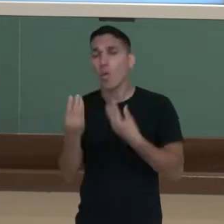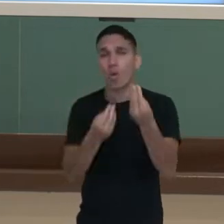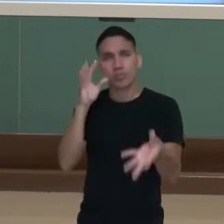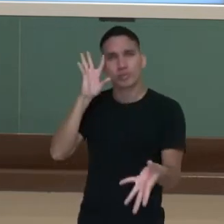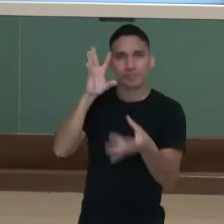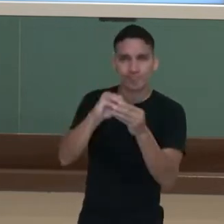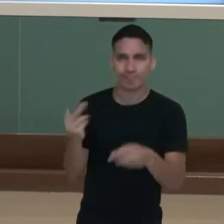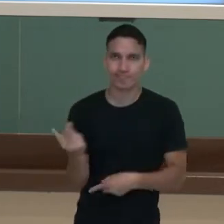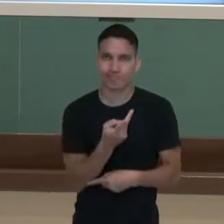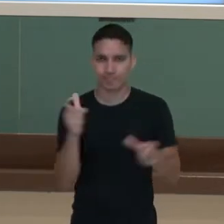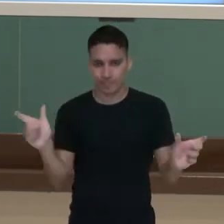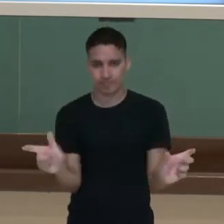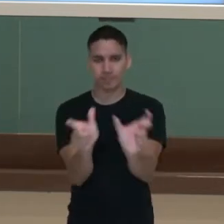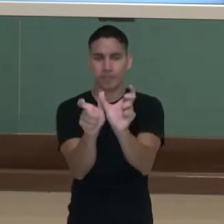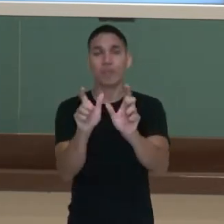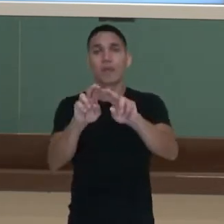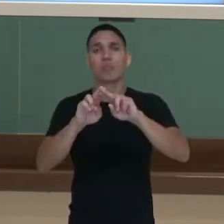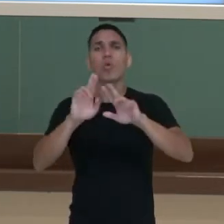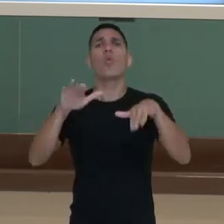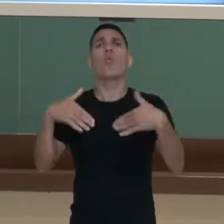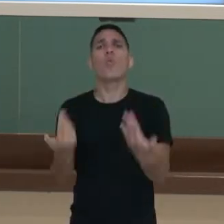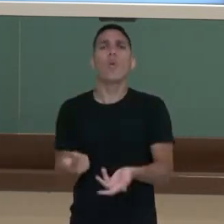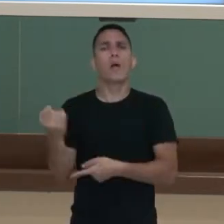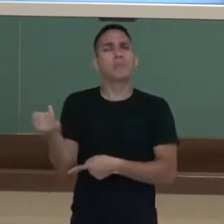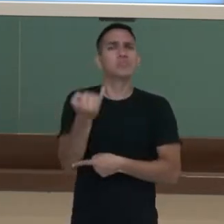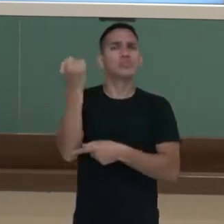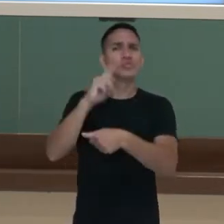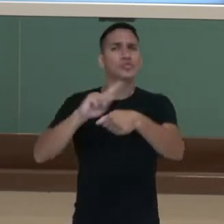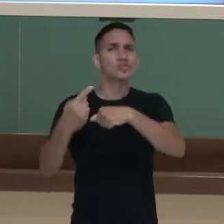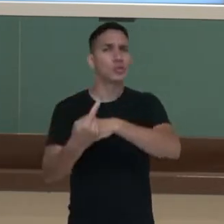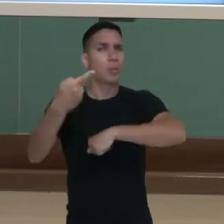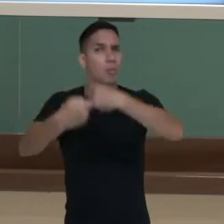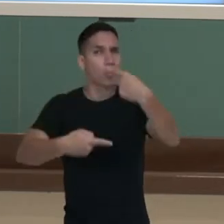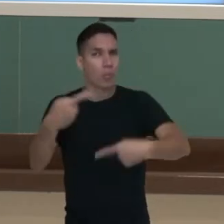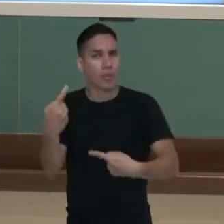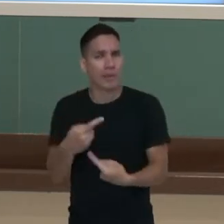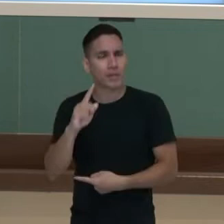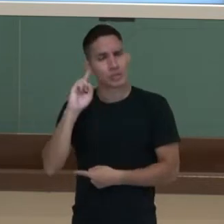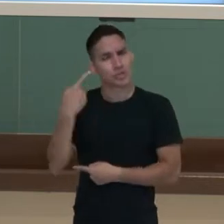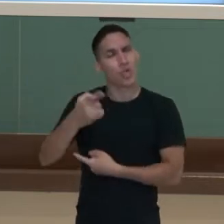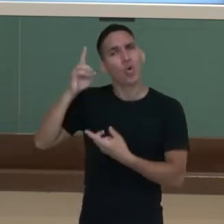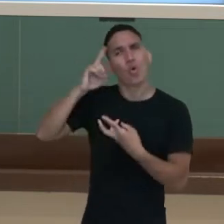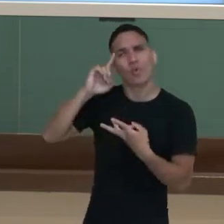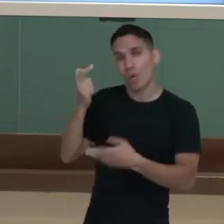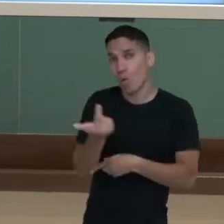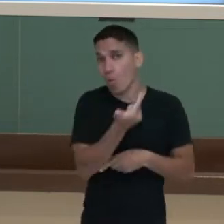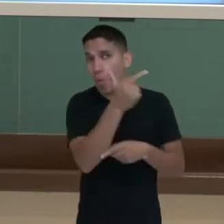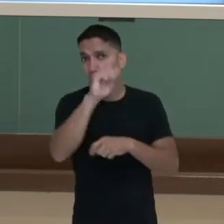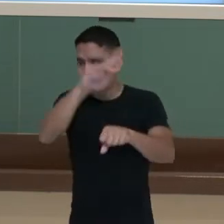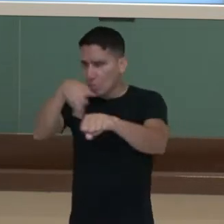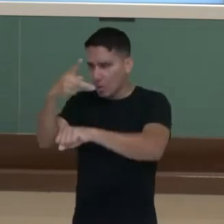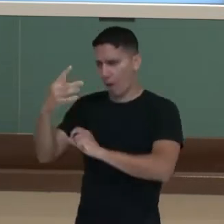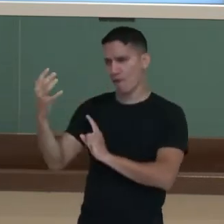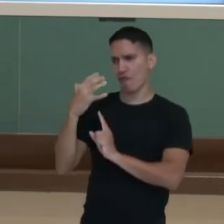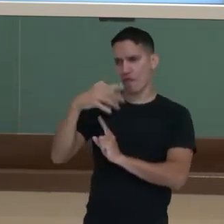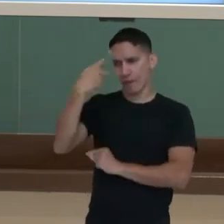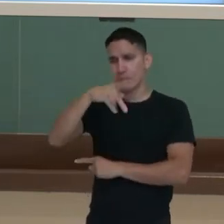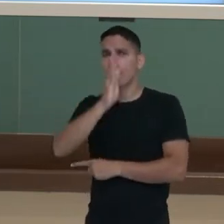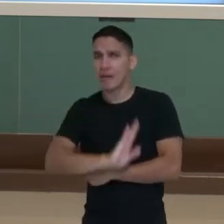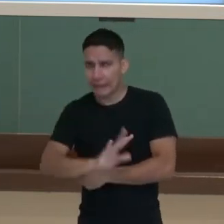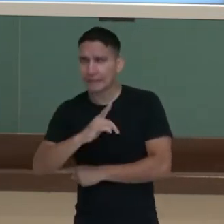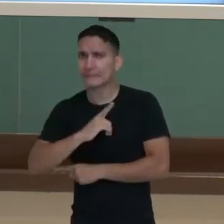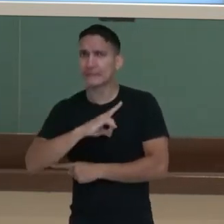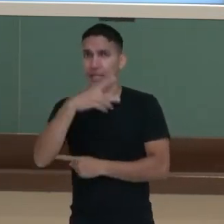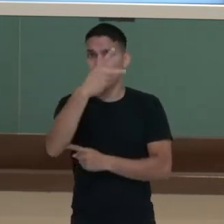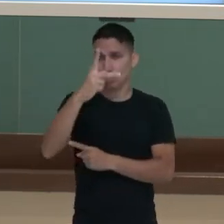qual a importância da geopolítica para o nosso dia a dia? Será que outros países exercem influência sobre o Brasil e sobre